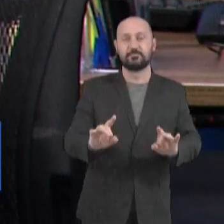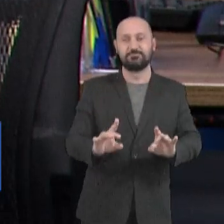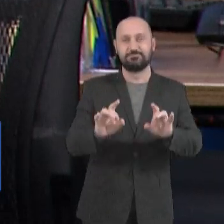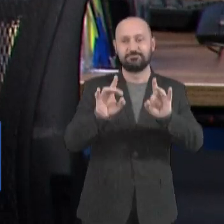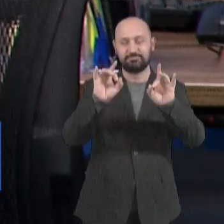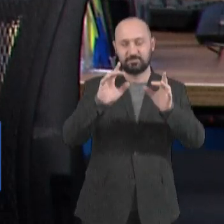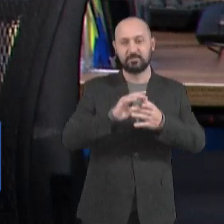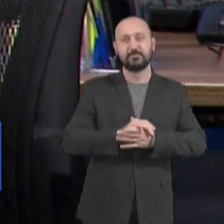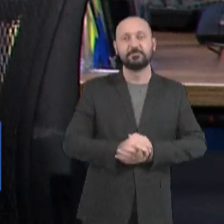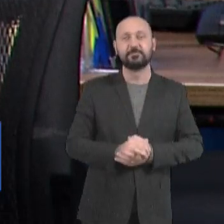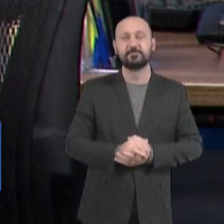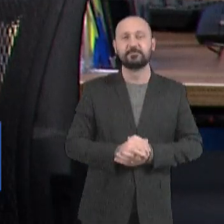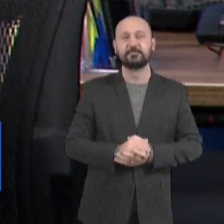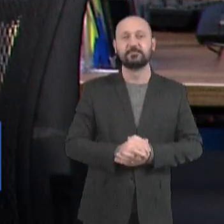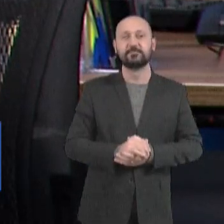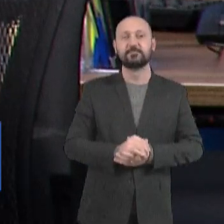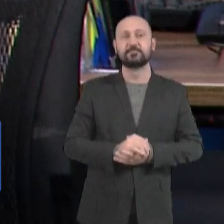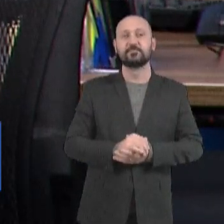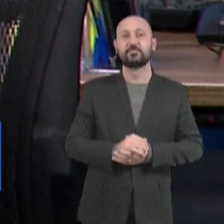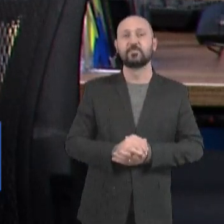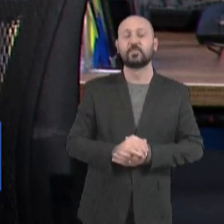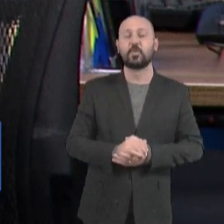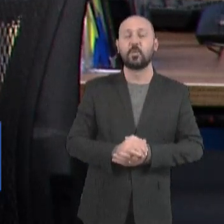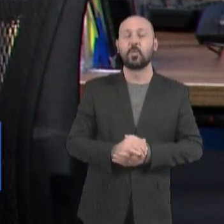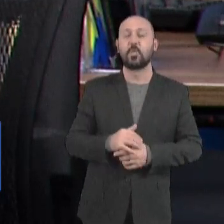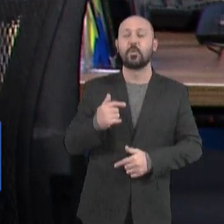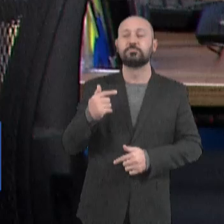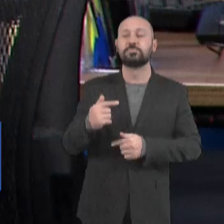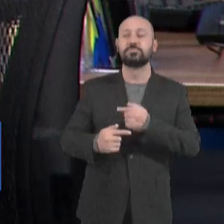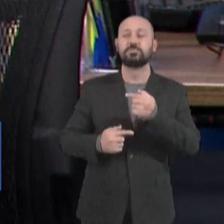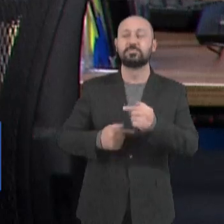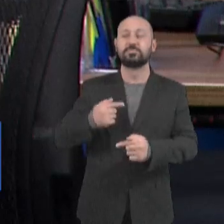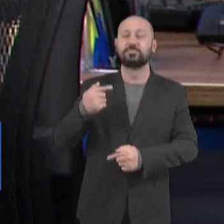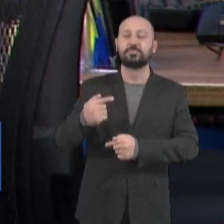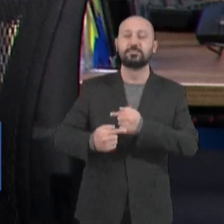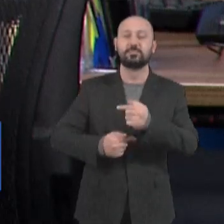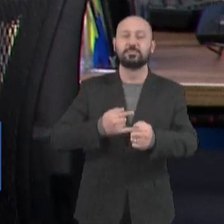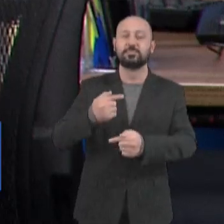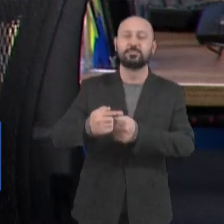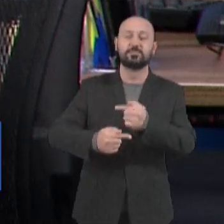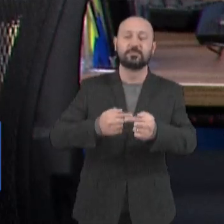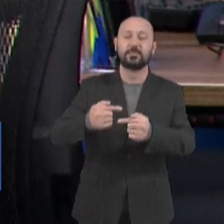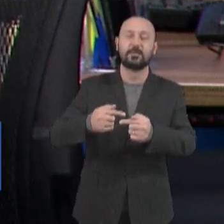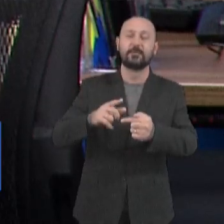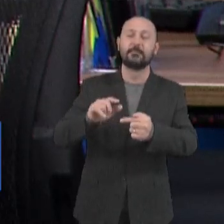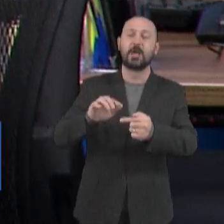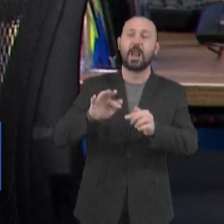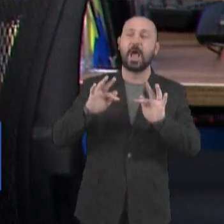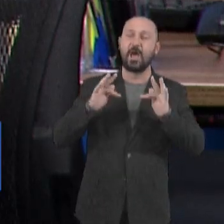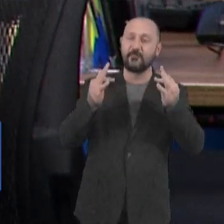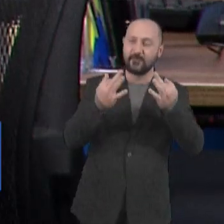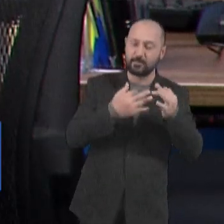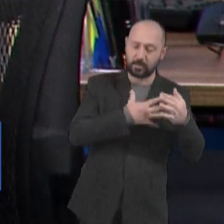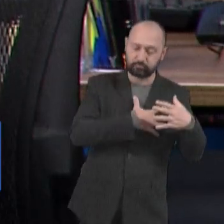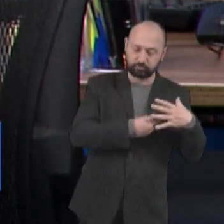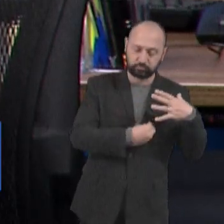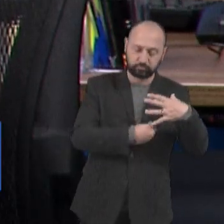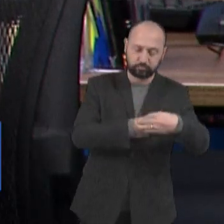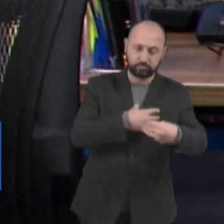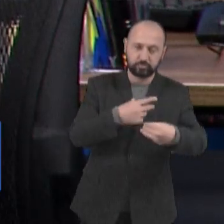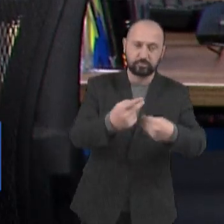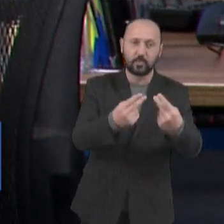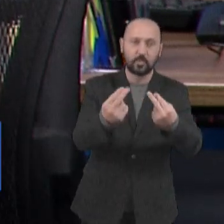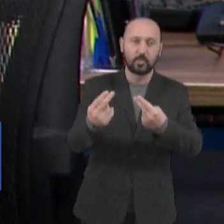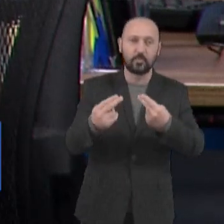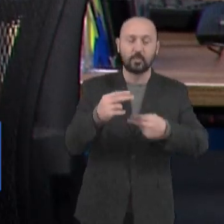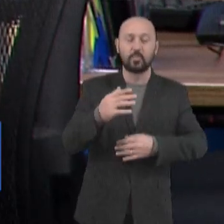excelência. O seu legado permanece vivo por meio dos seus descendentes ilustres,